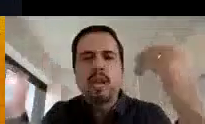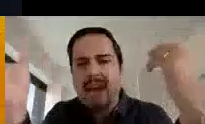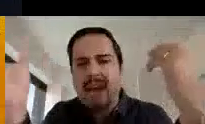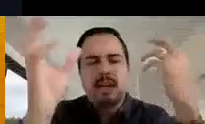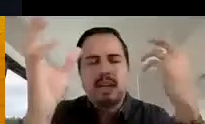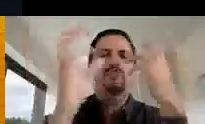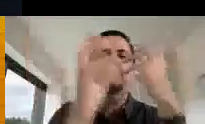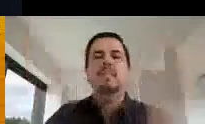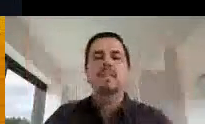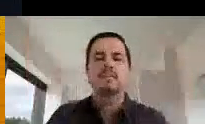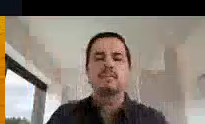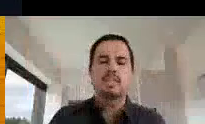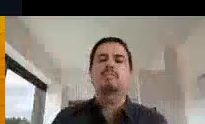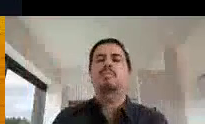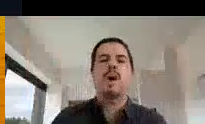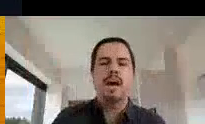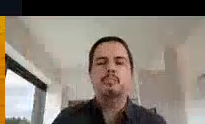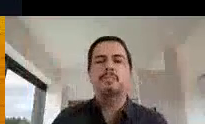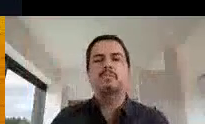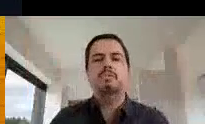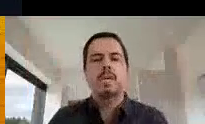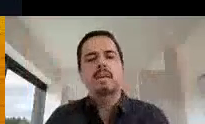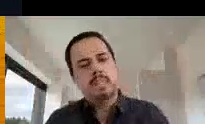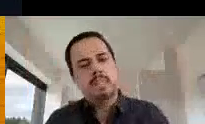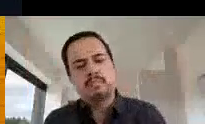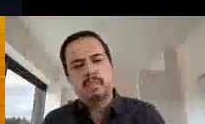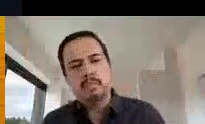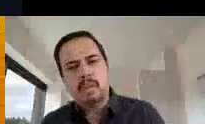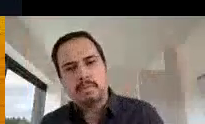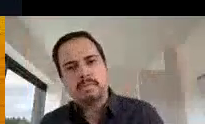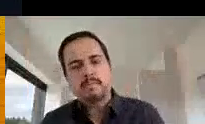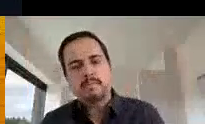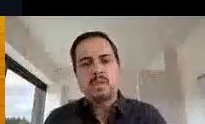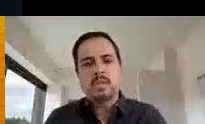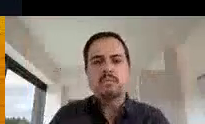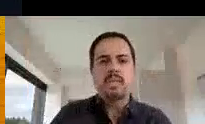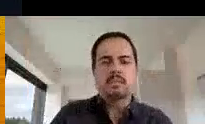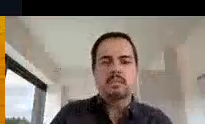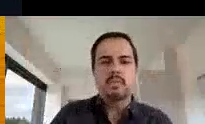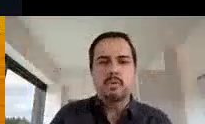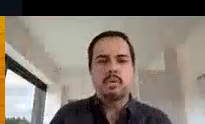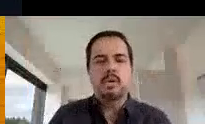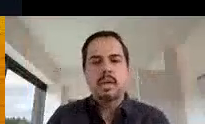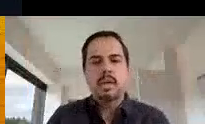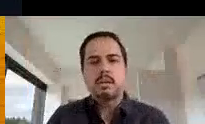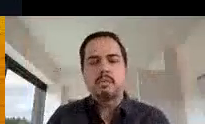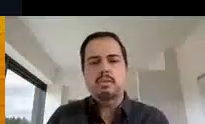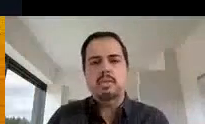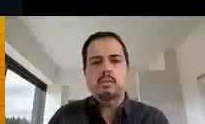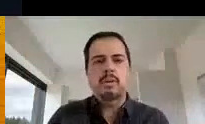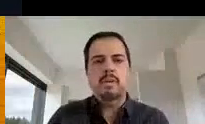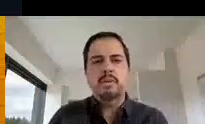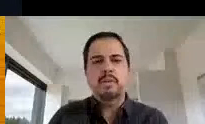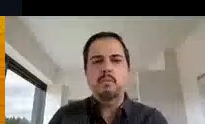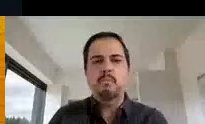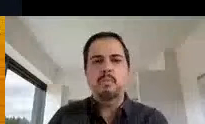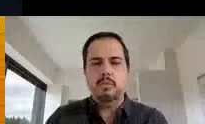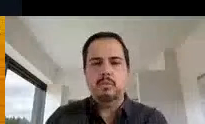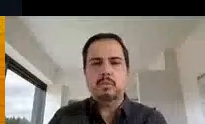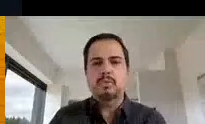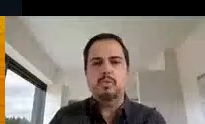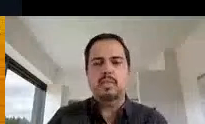nunca testou nada na vida, né? Não tem um hábito, aí teve que se virar. E aí, no que ele se virou, ele conseguiu